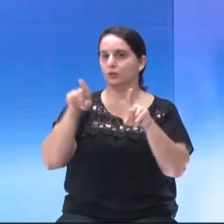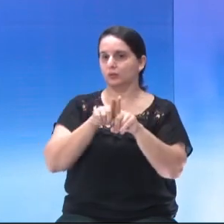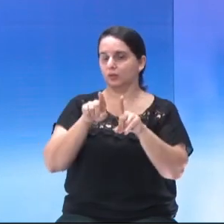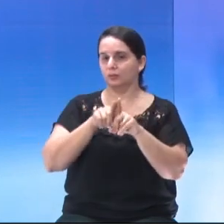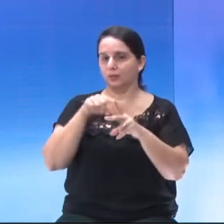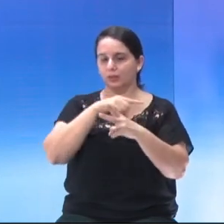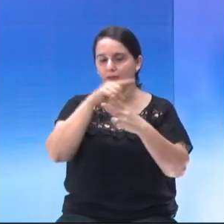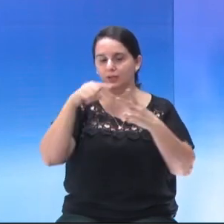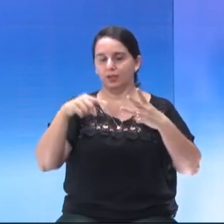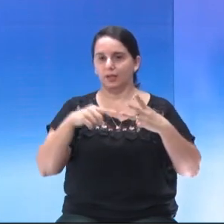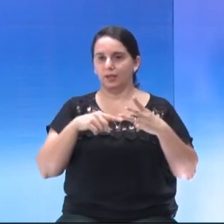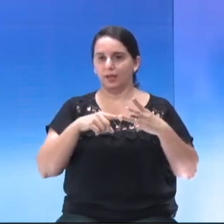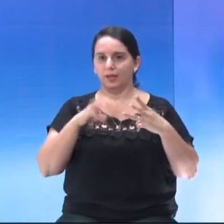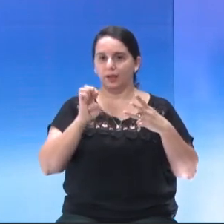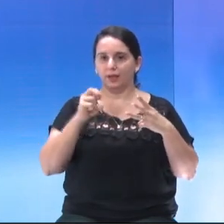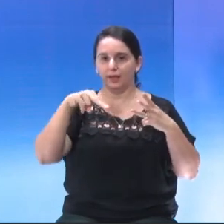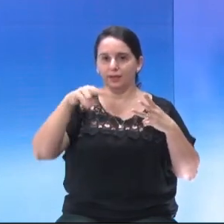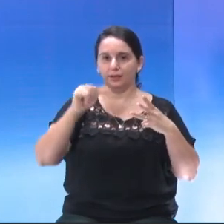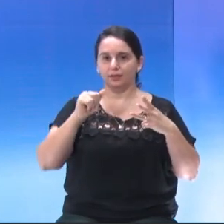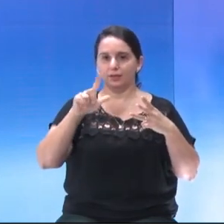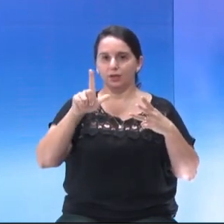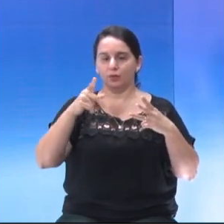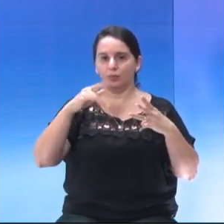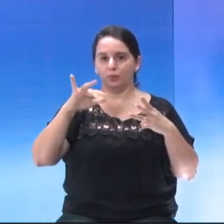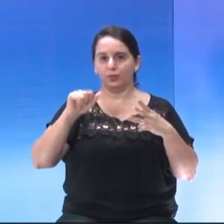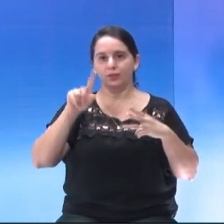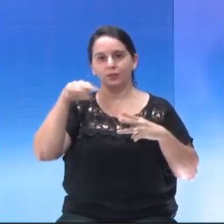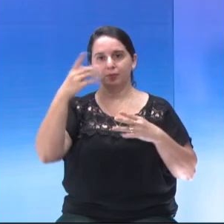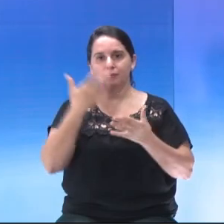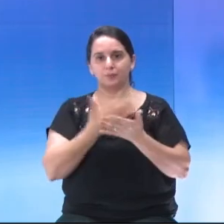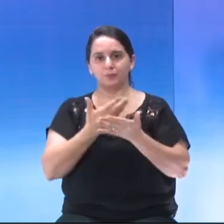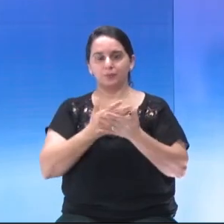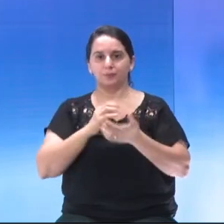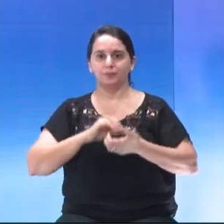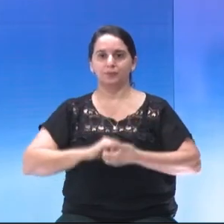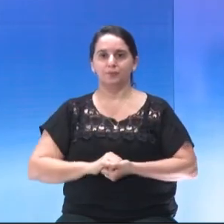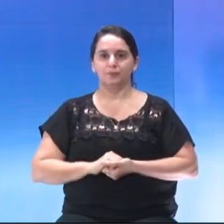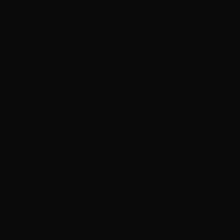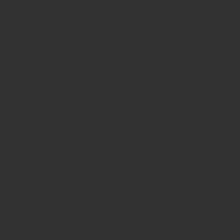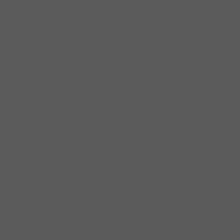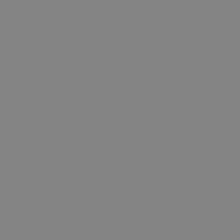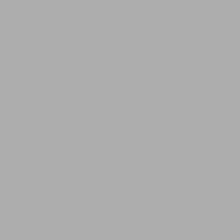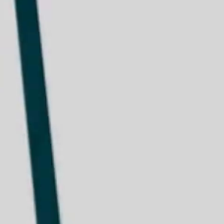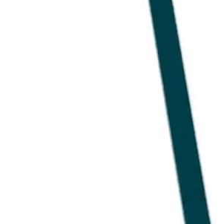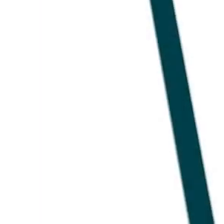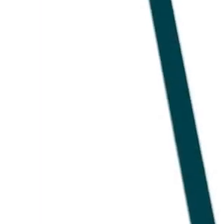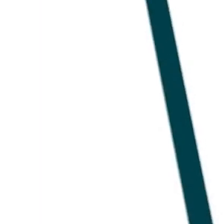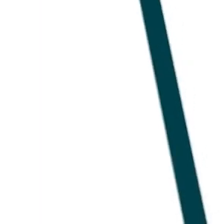entalpia, consequentemente, o ΔH. Até a próxima aula, tamo juntos!